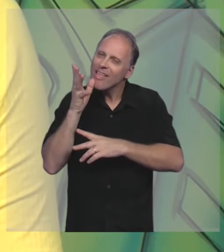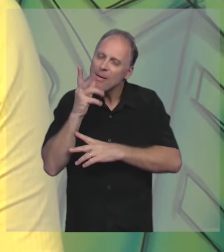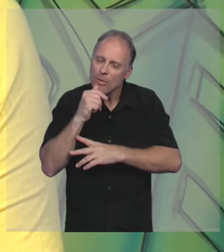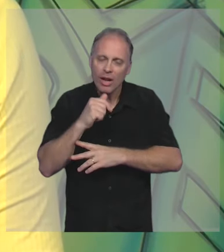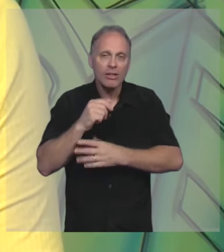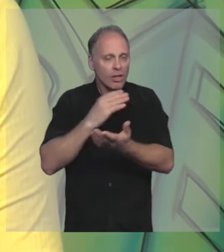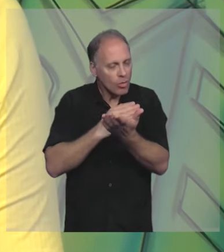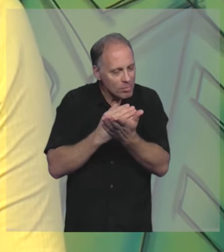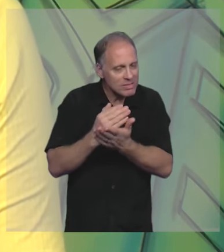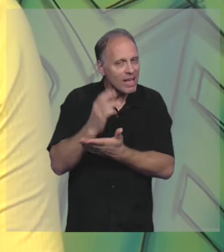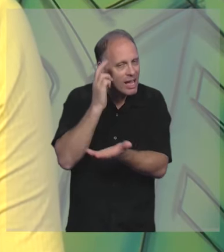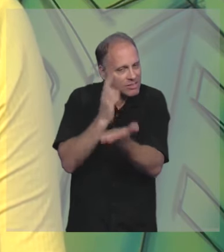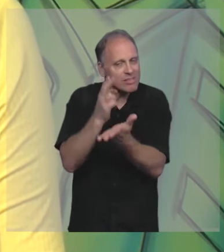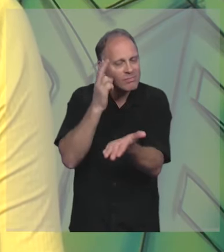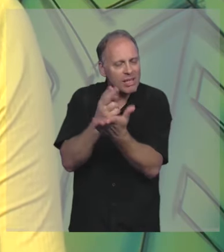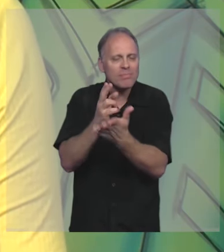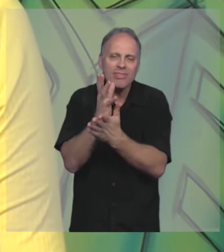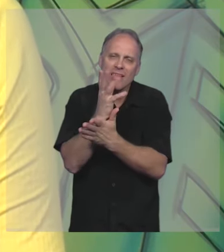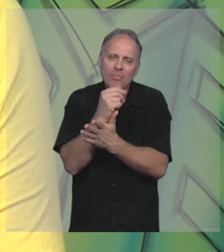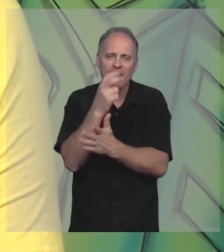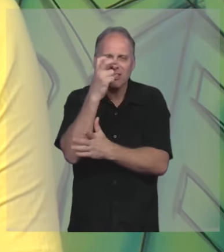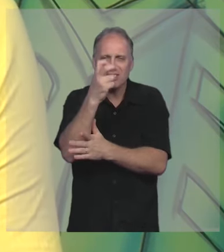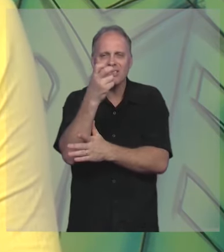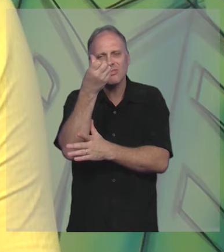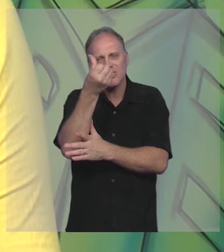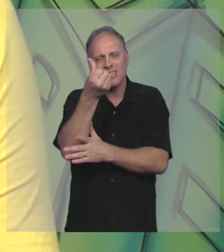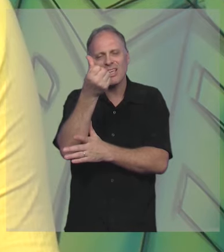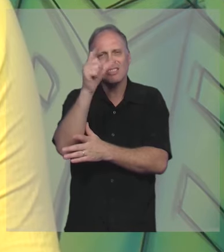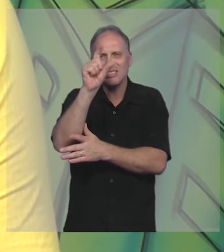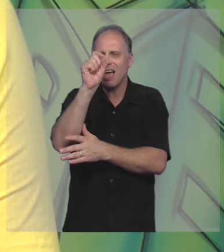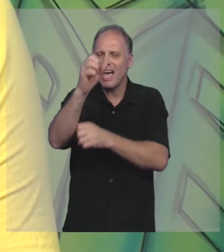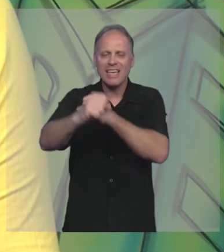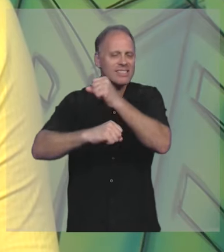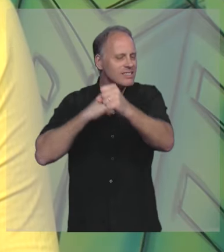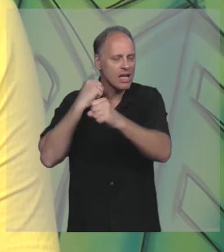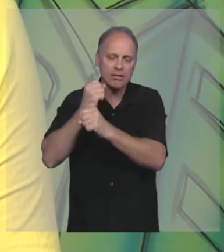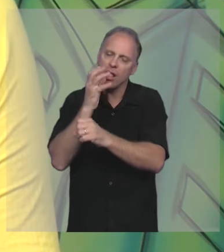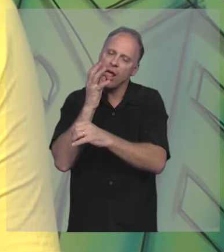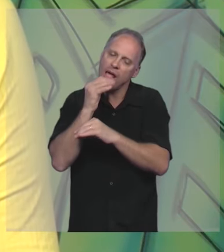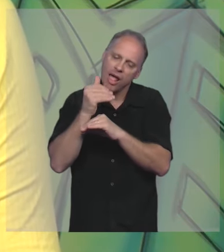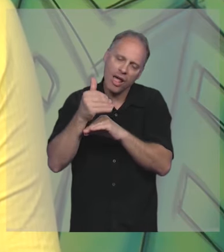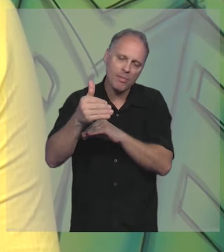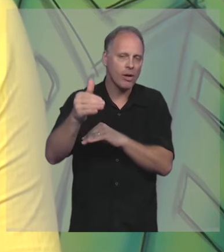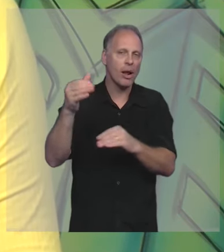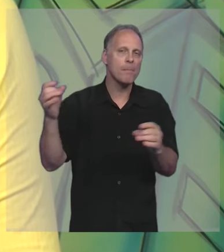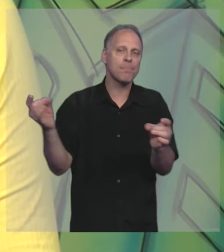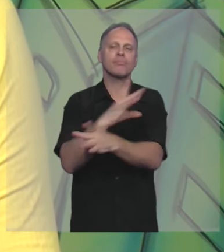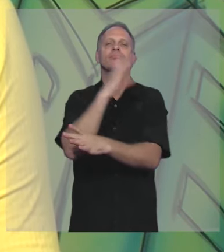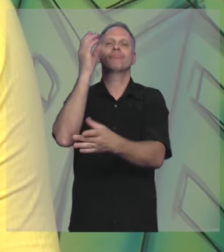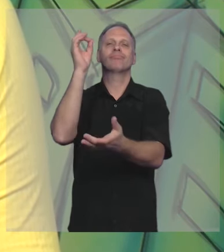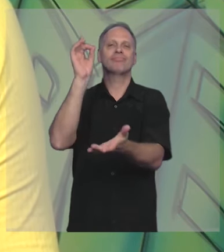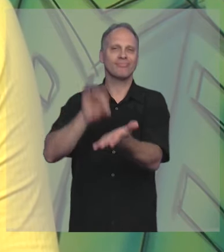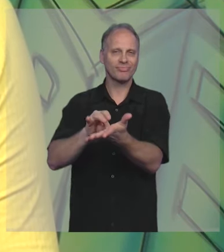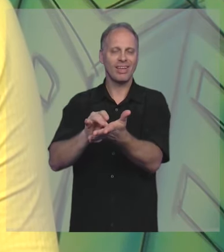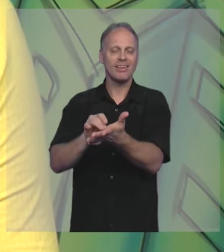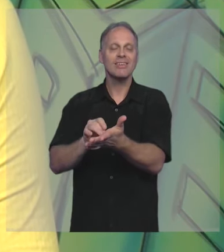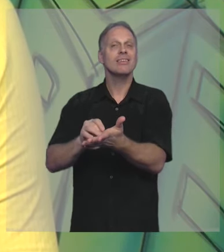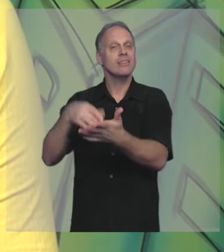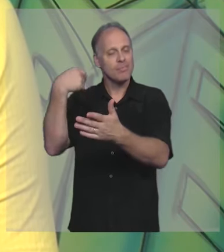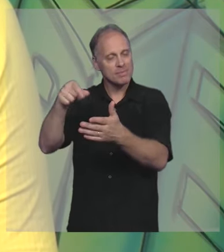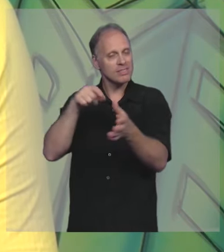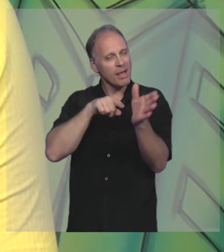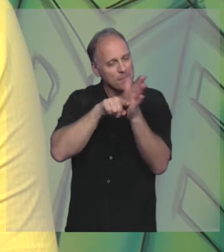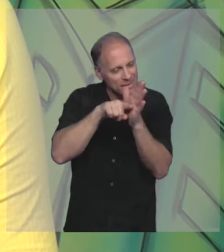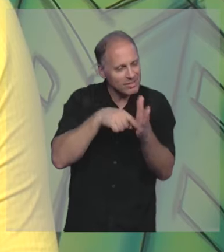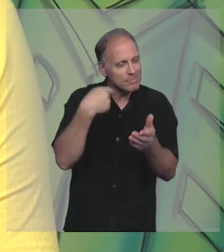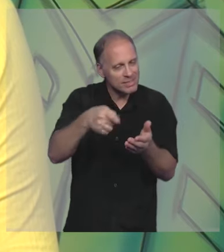tem que ser contínuo e ele vai demorar 5, 6, 10 anos, né? Só que, óbvio, ele vai precisar dos incentivos